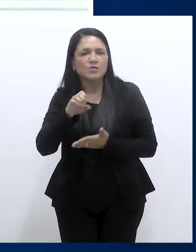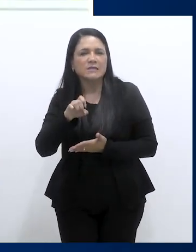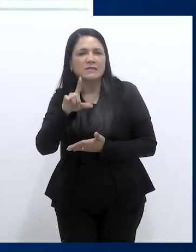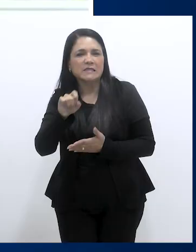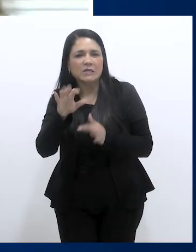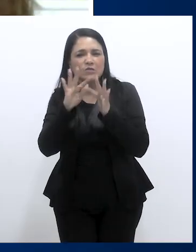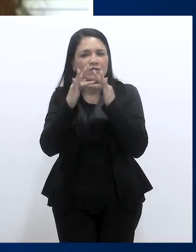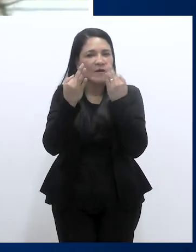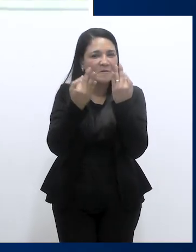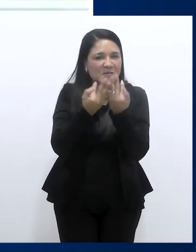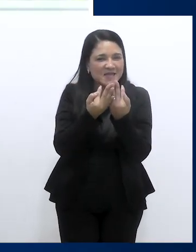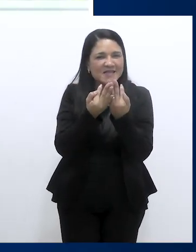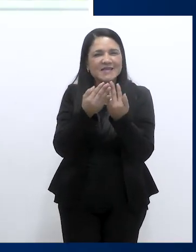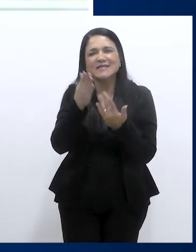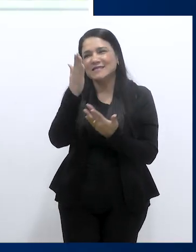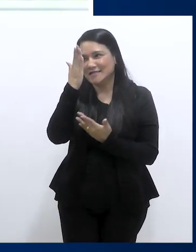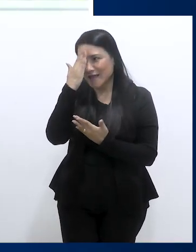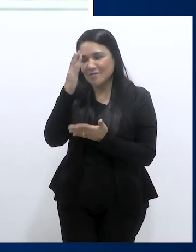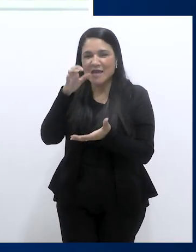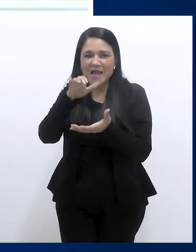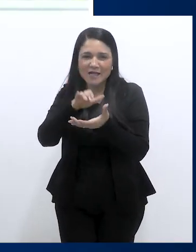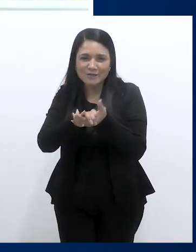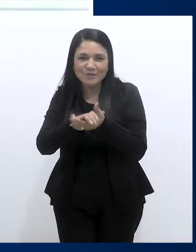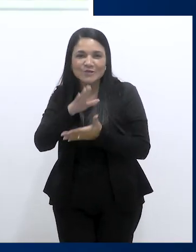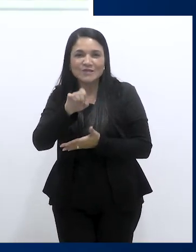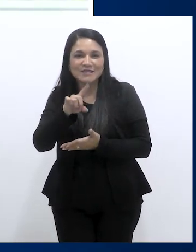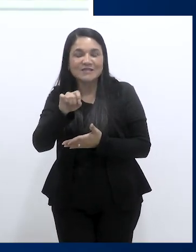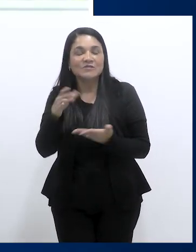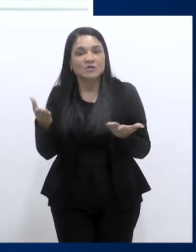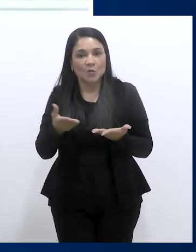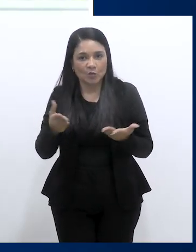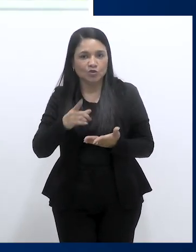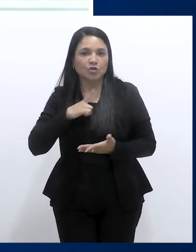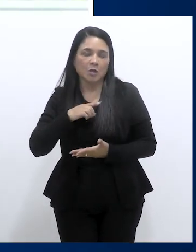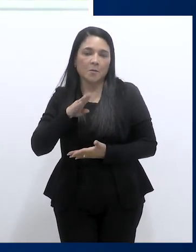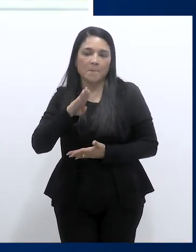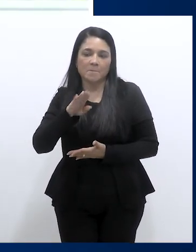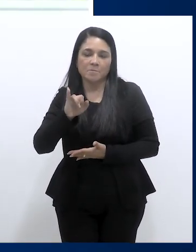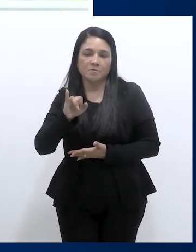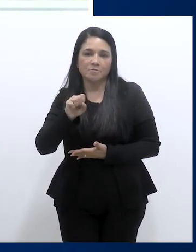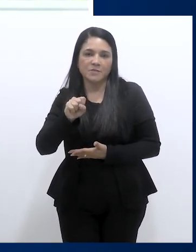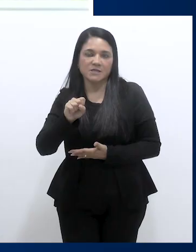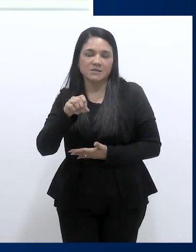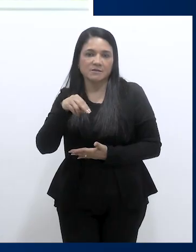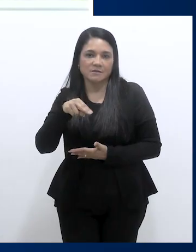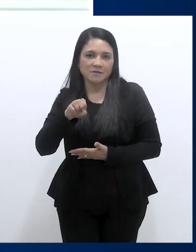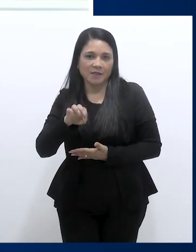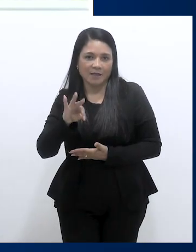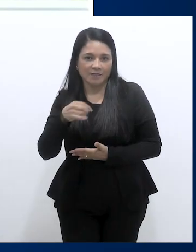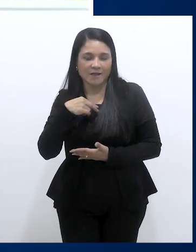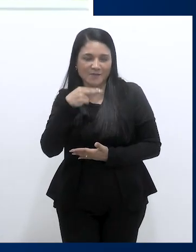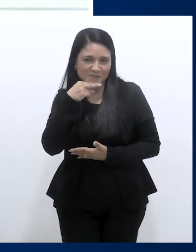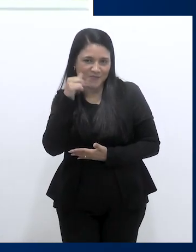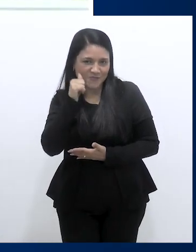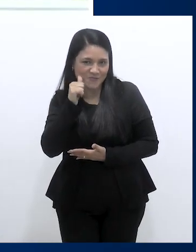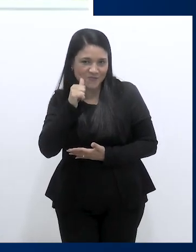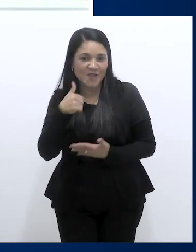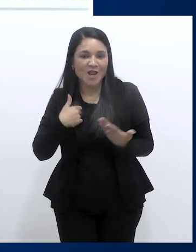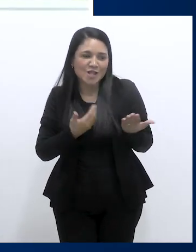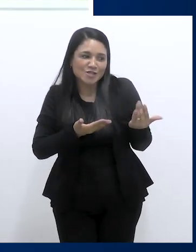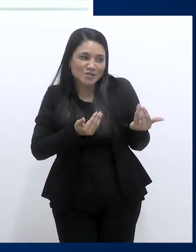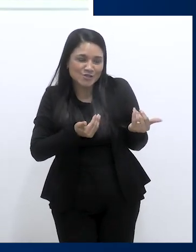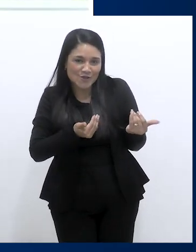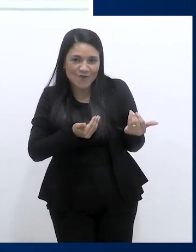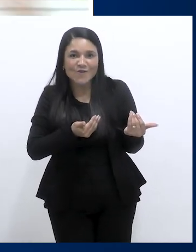Ela começou muito cedo, aquela coisa de família, que todo mundo vai muito cedo, e hoje ela já tem uma bisneta. Mas ela é muito jovem,